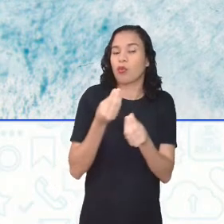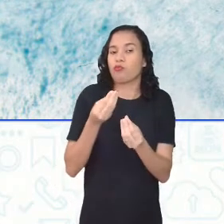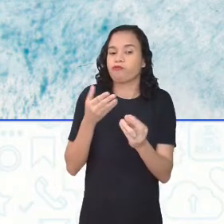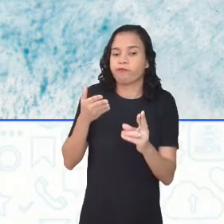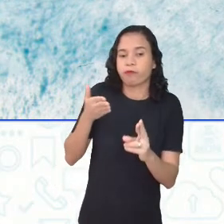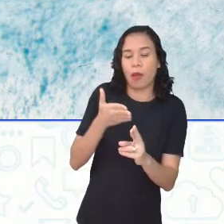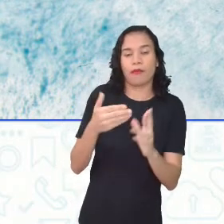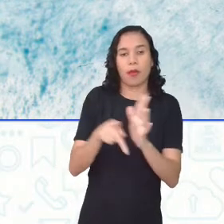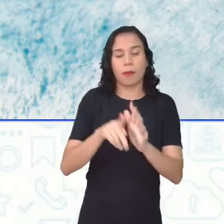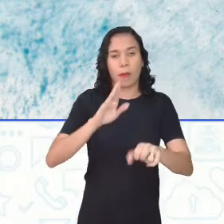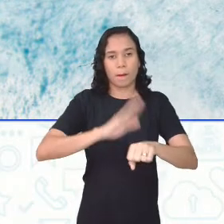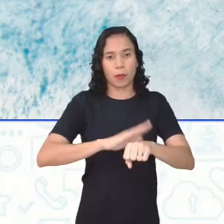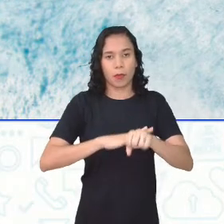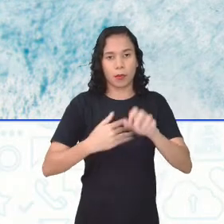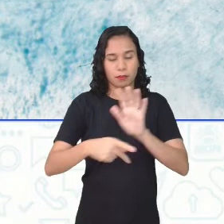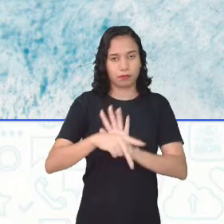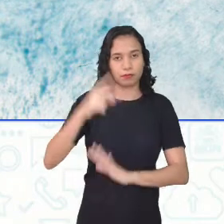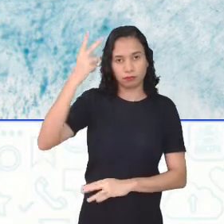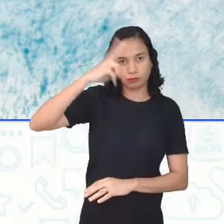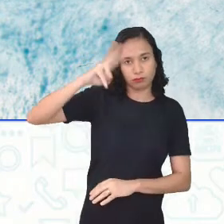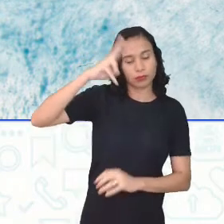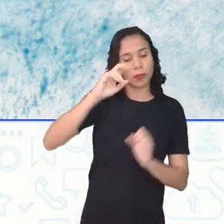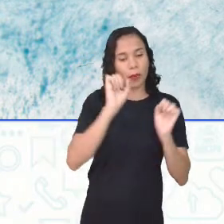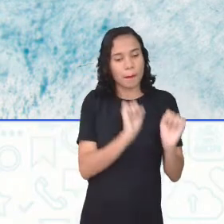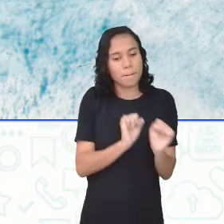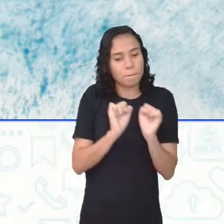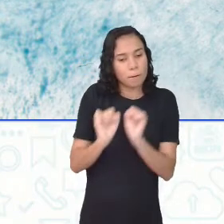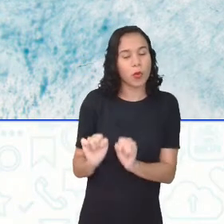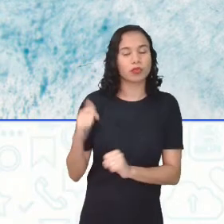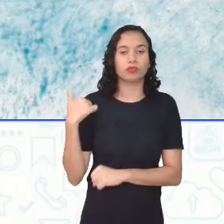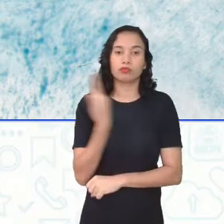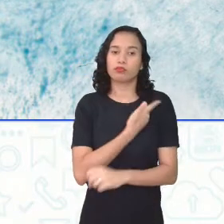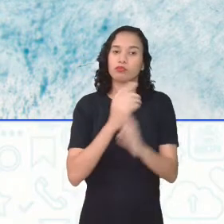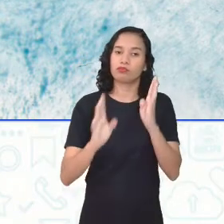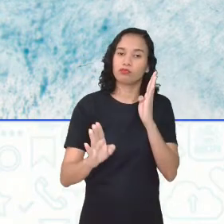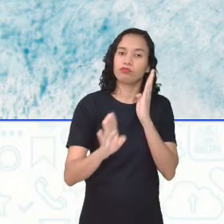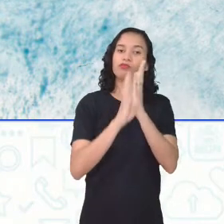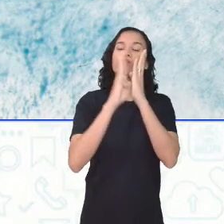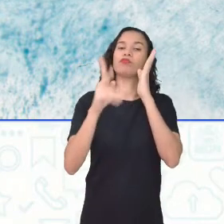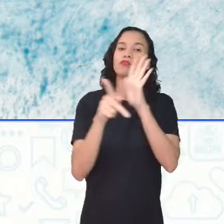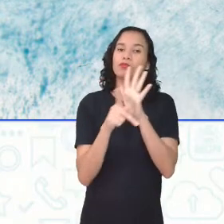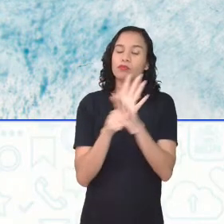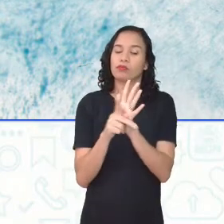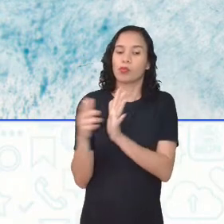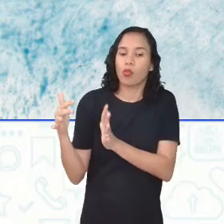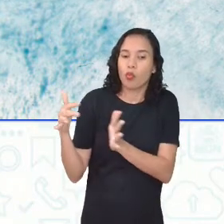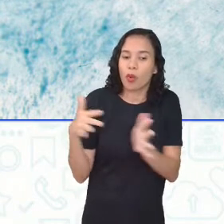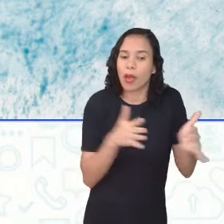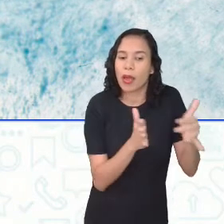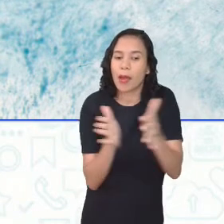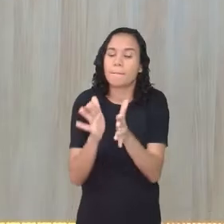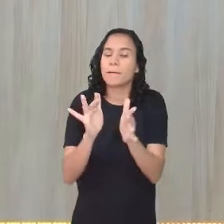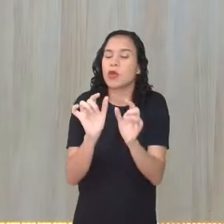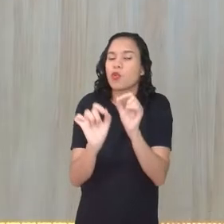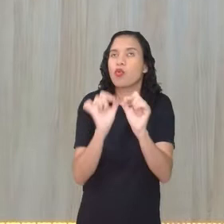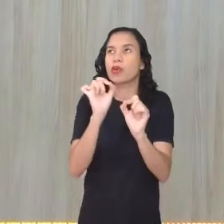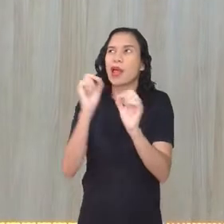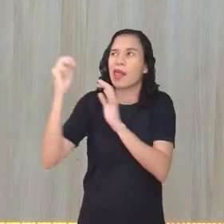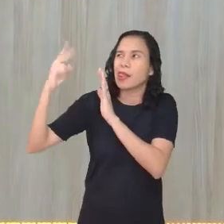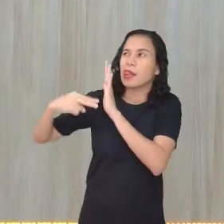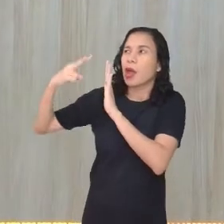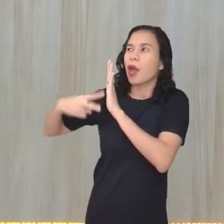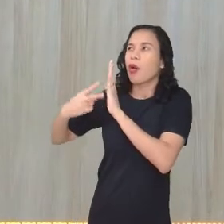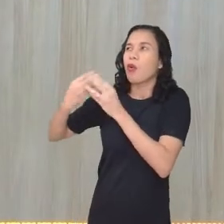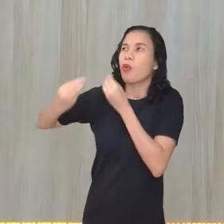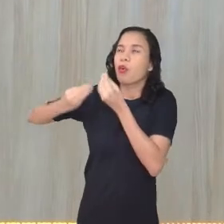inferências naquele momento histórico, tá certo? É possível que assim a gente descubra, faça um caminhozinho ali do que é que ele leu, do